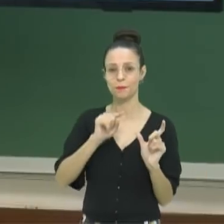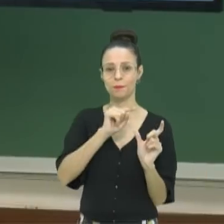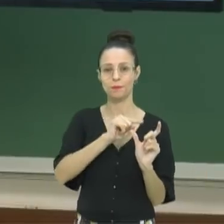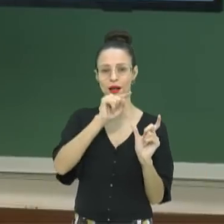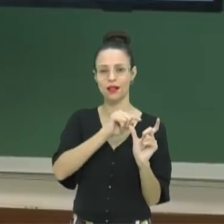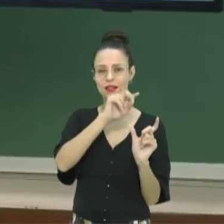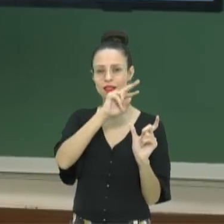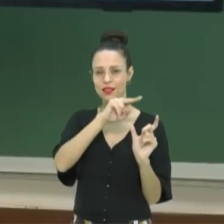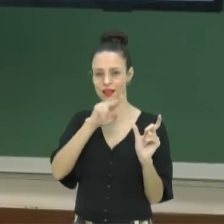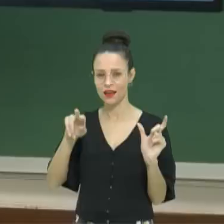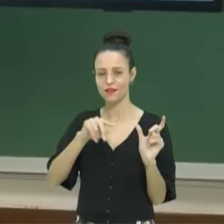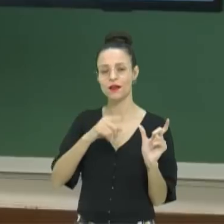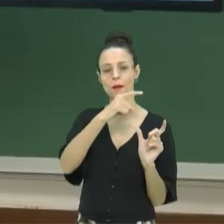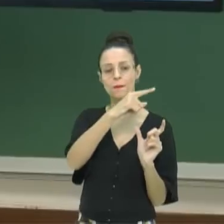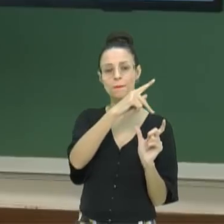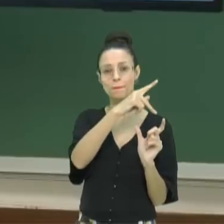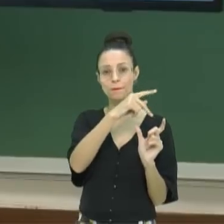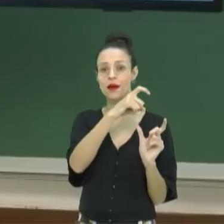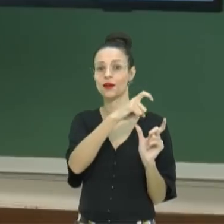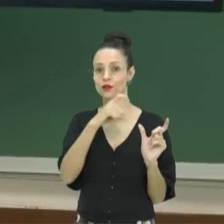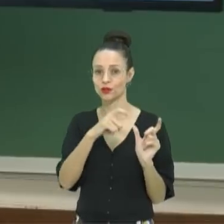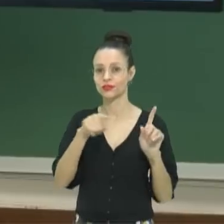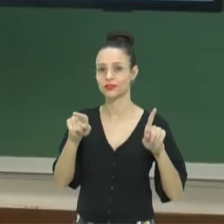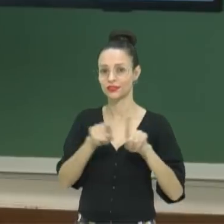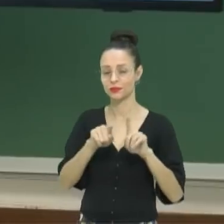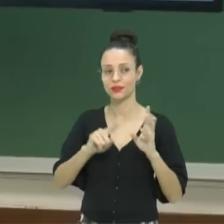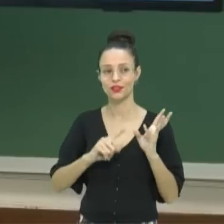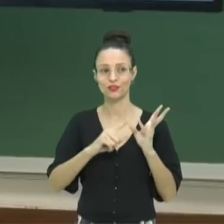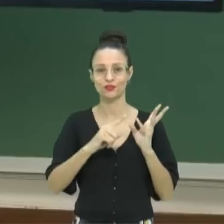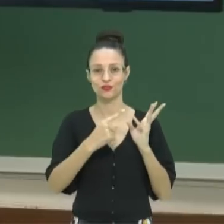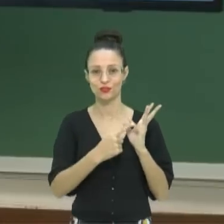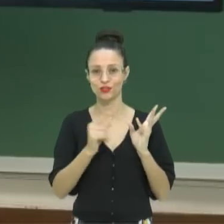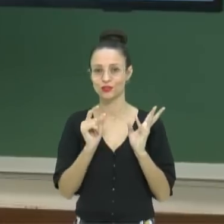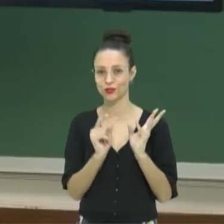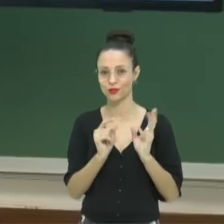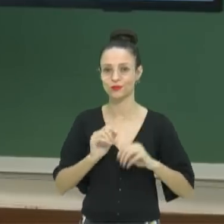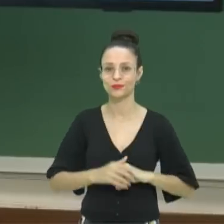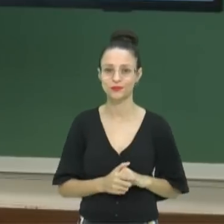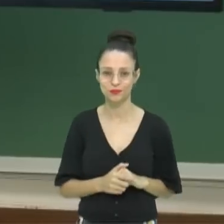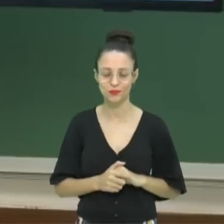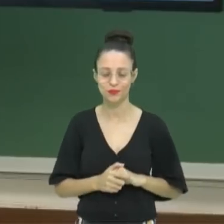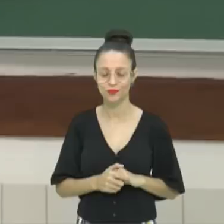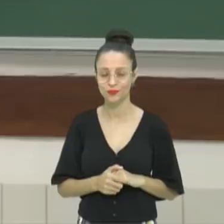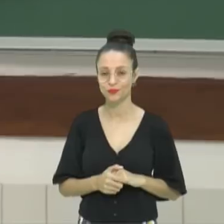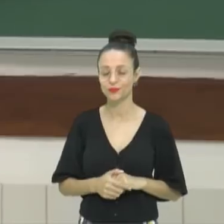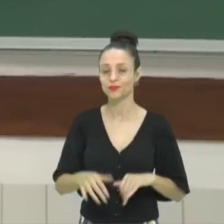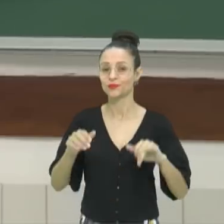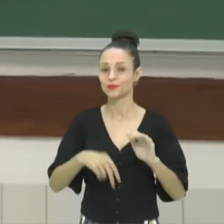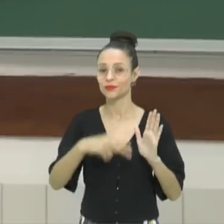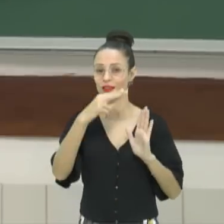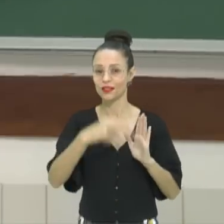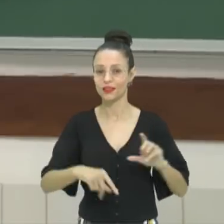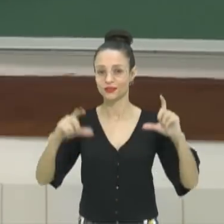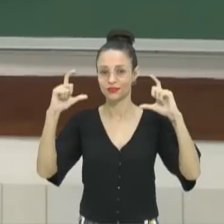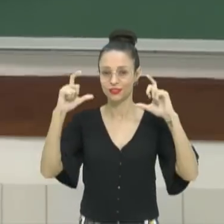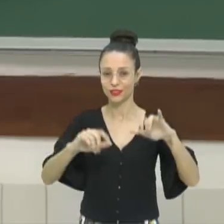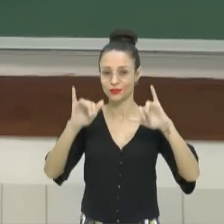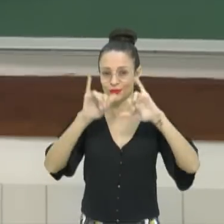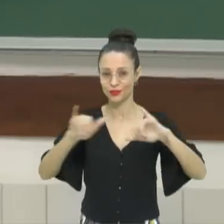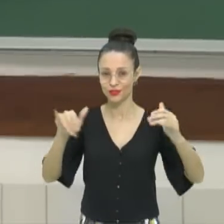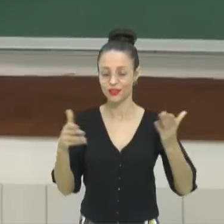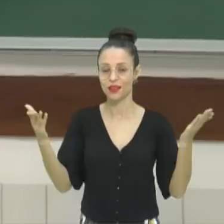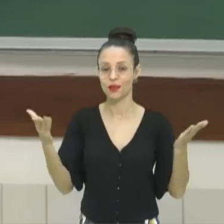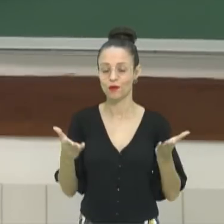das paroxítonas, os ditongos, ok, pessoal? Então nós vamos ler uma notícia, um trecho de uma notícia